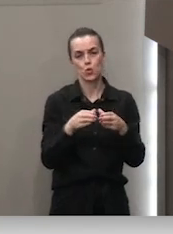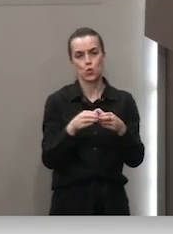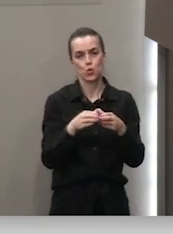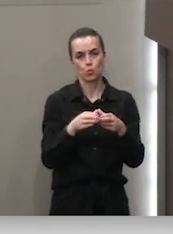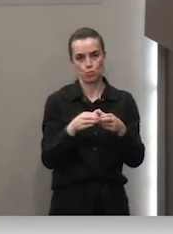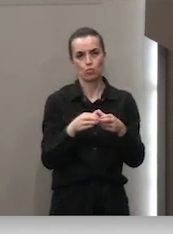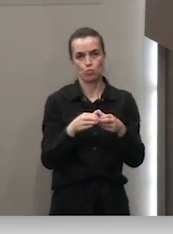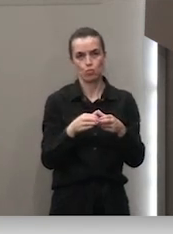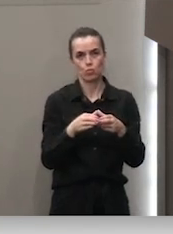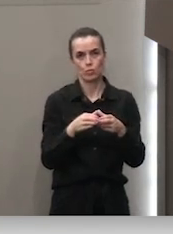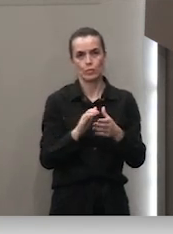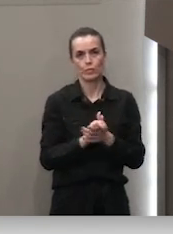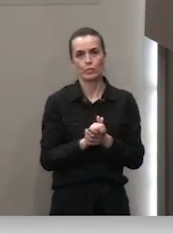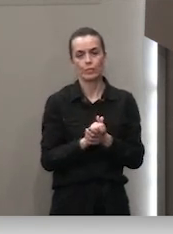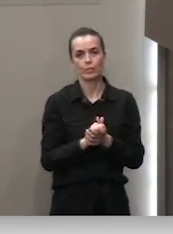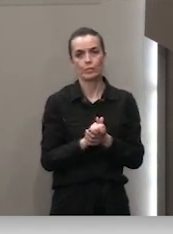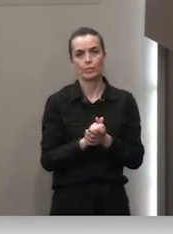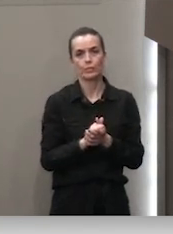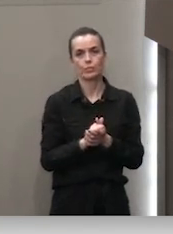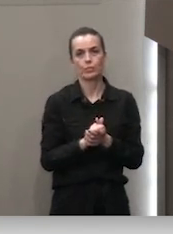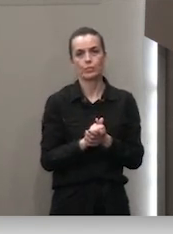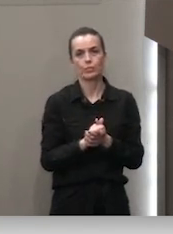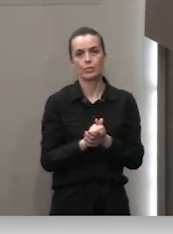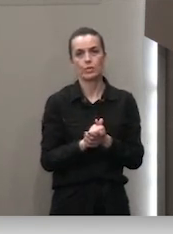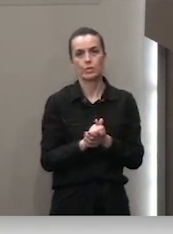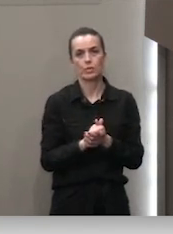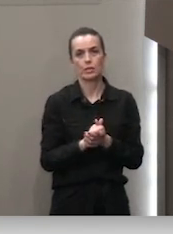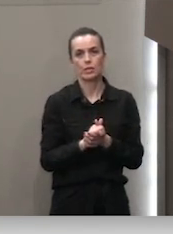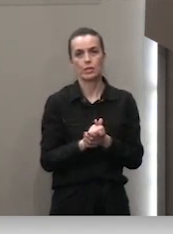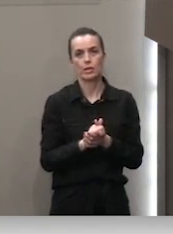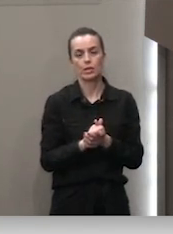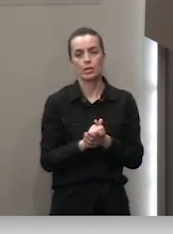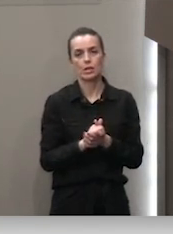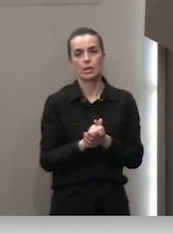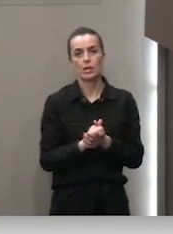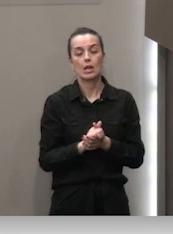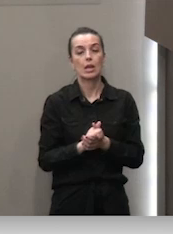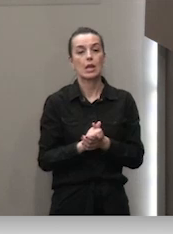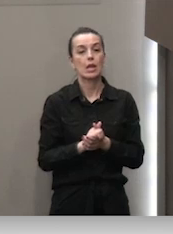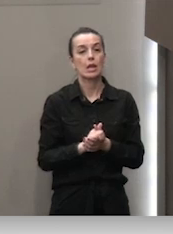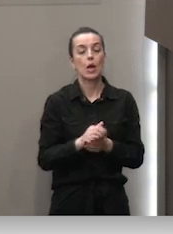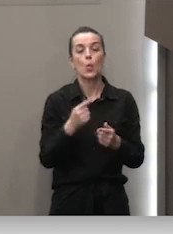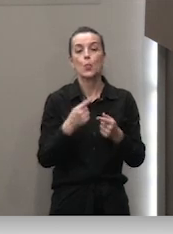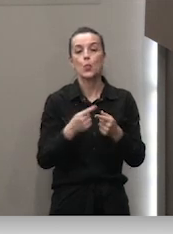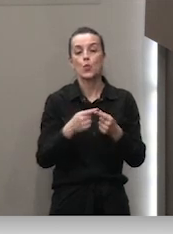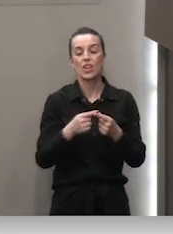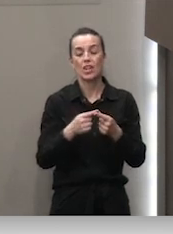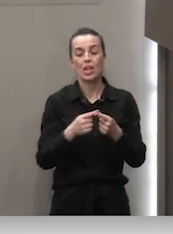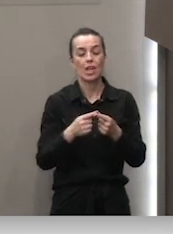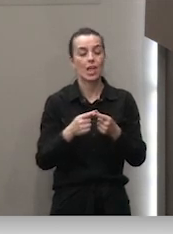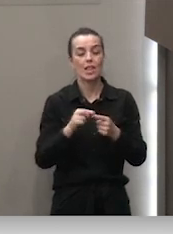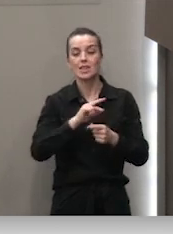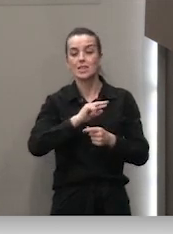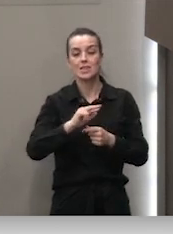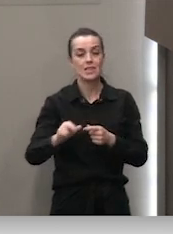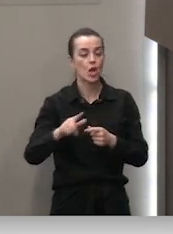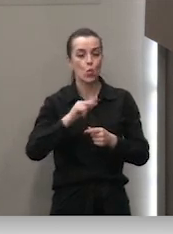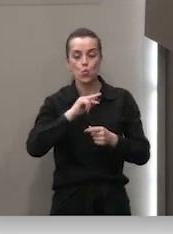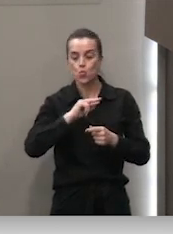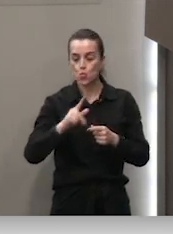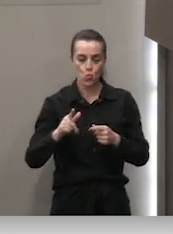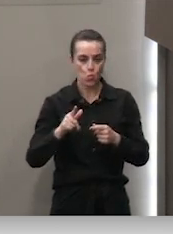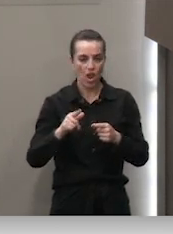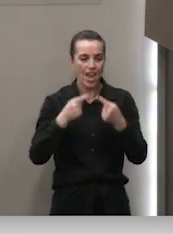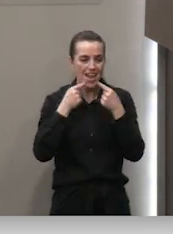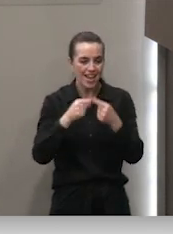tomem as críticas que a gente faz às deficiências do serviço como uma crítica aos funcionários. Isso é uma falta de gestão que